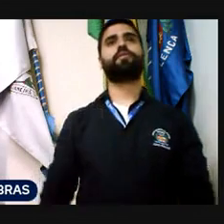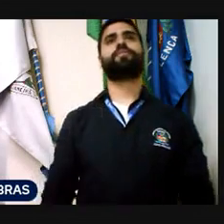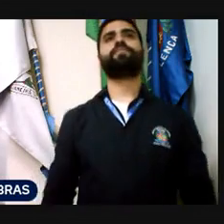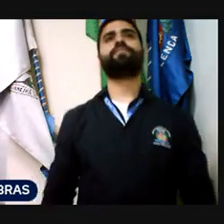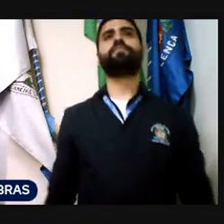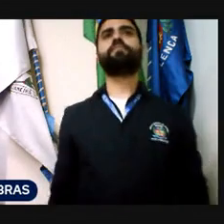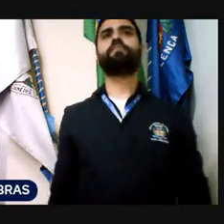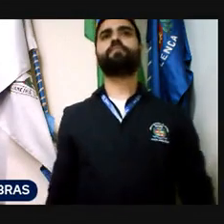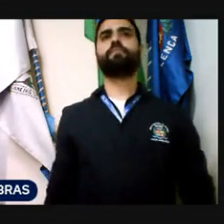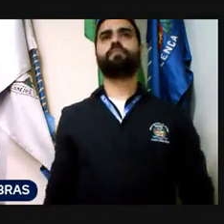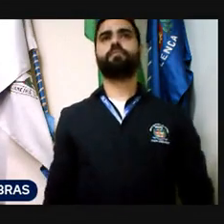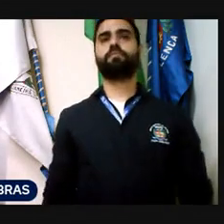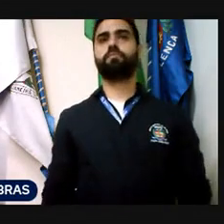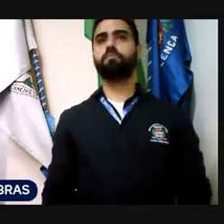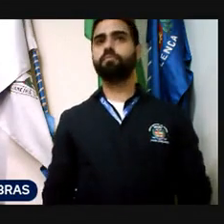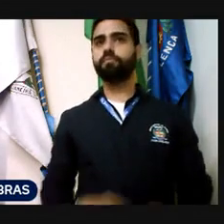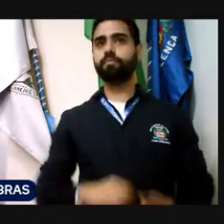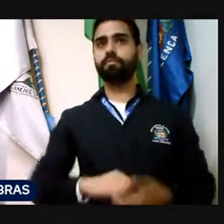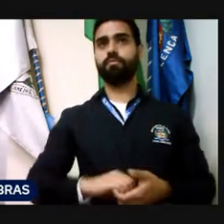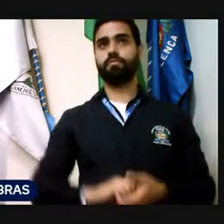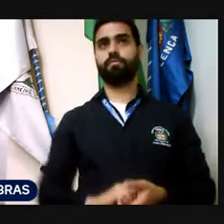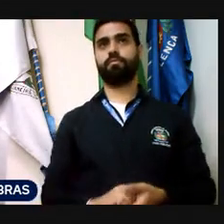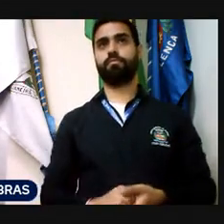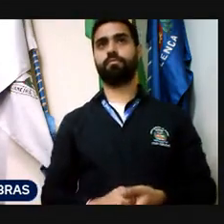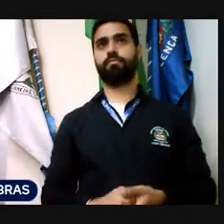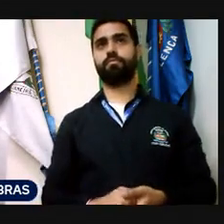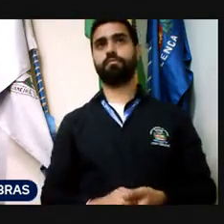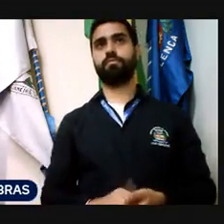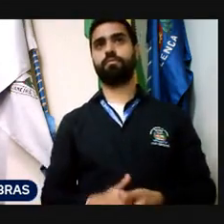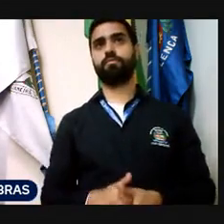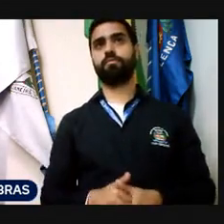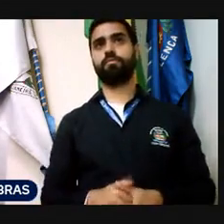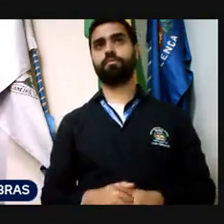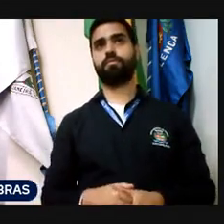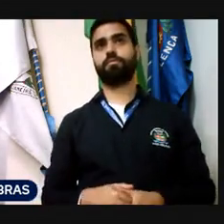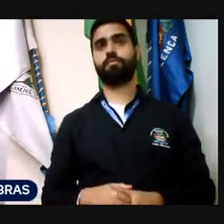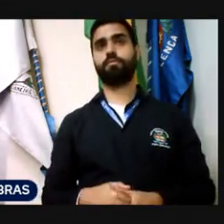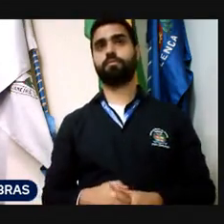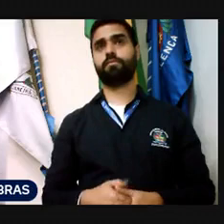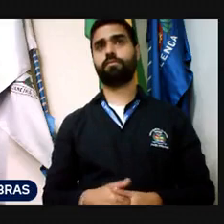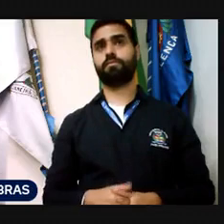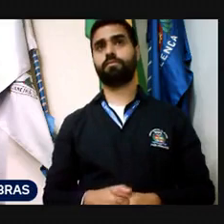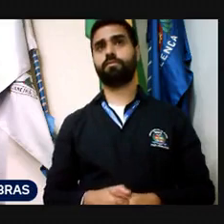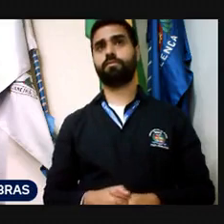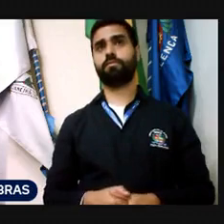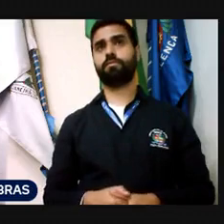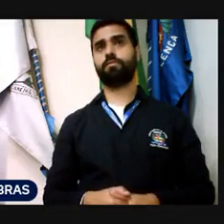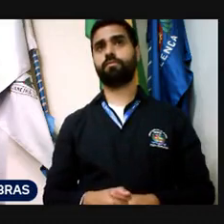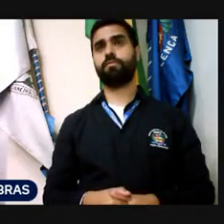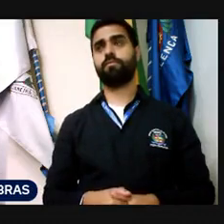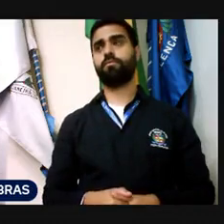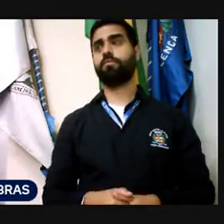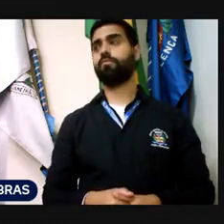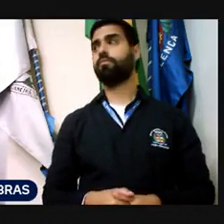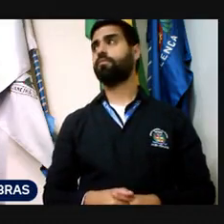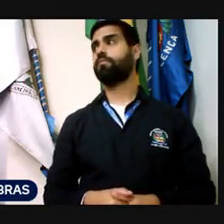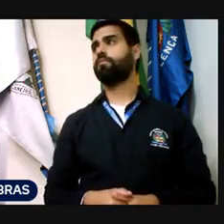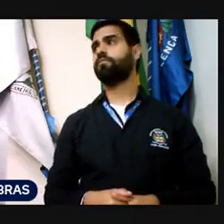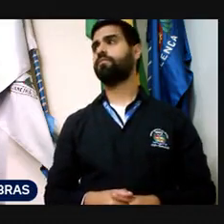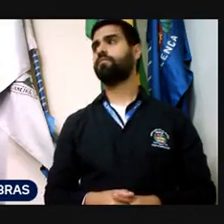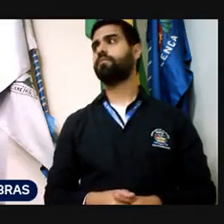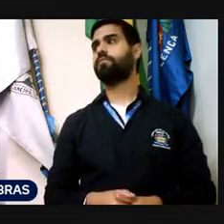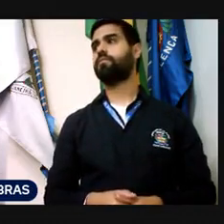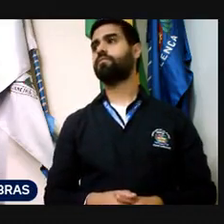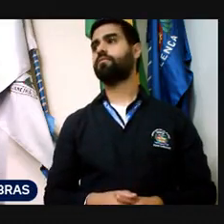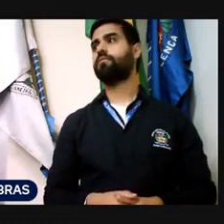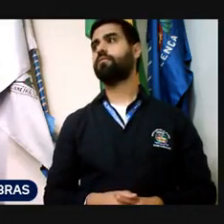ordem. Eu acho que pode ser tido por erro do meu gabinete ou alguma coisa nesse sentido, essa indicação ela tem a natureza de requerimento,